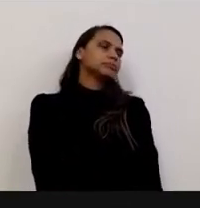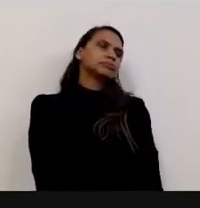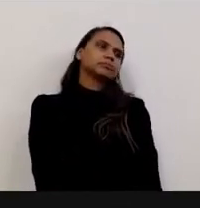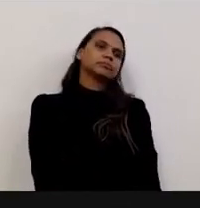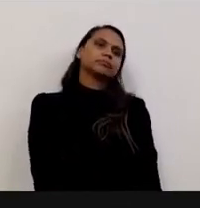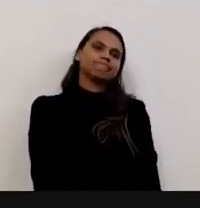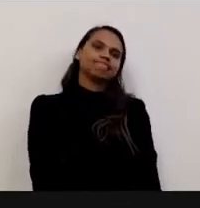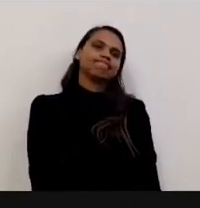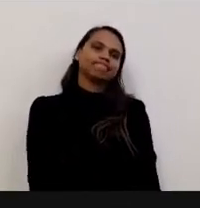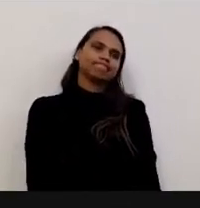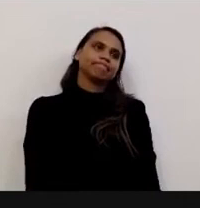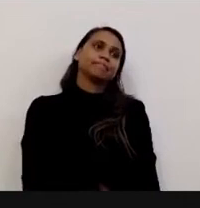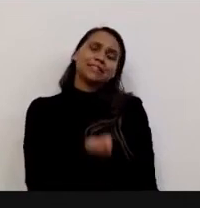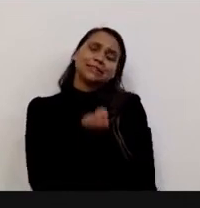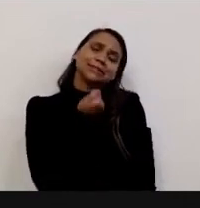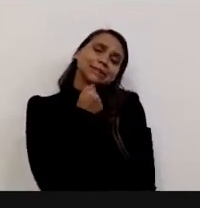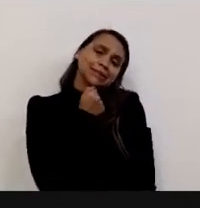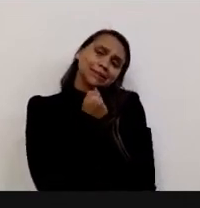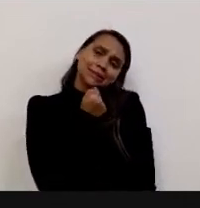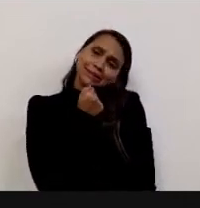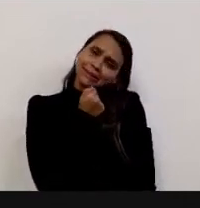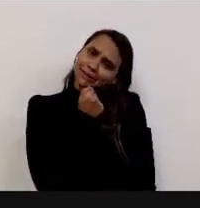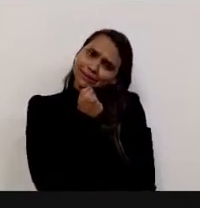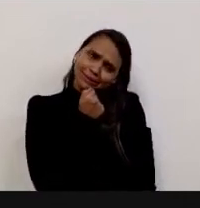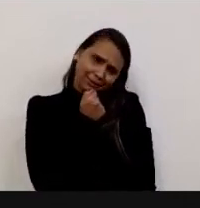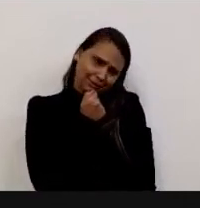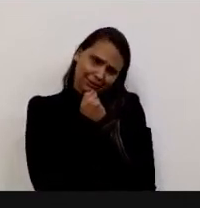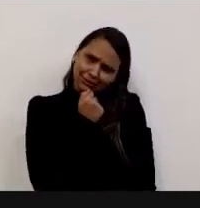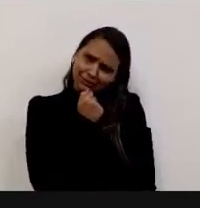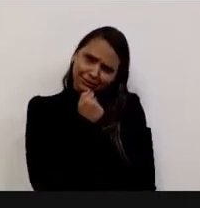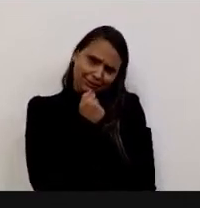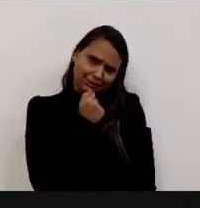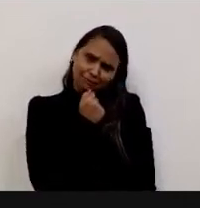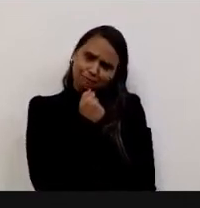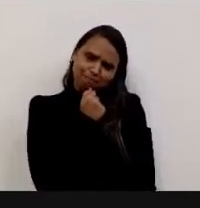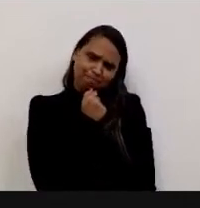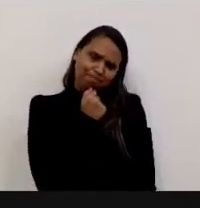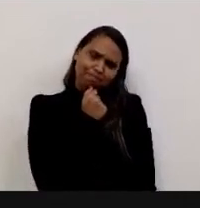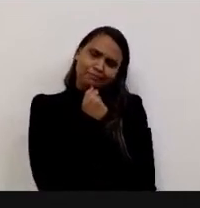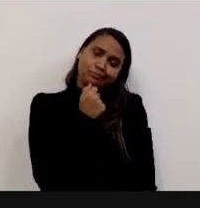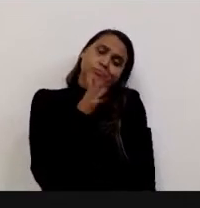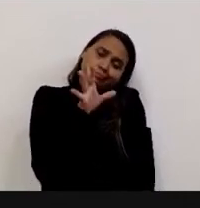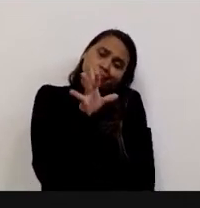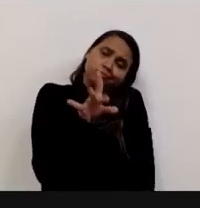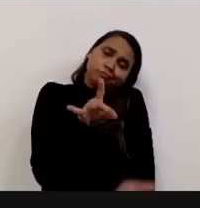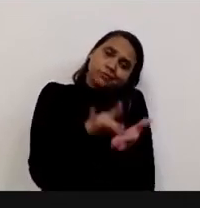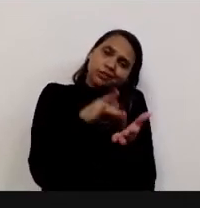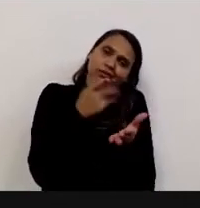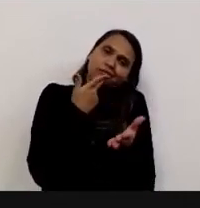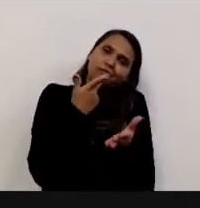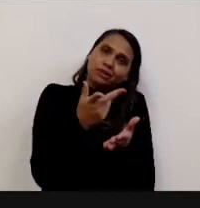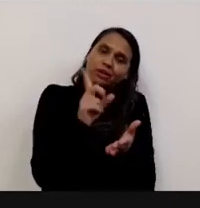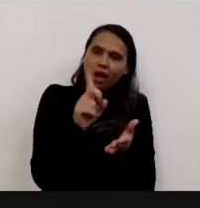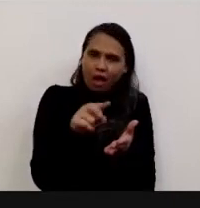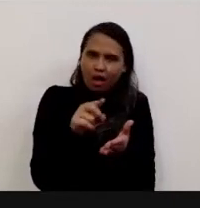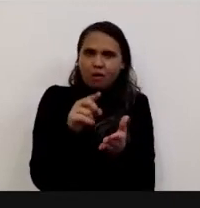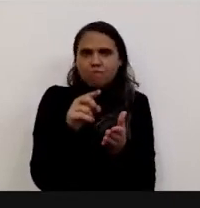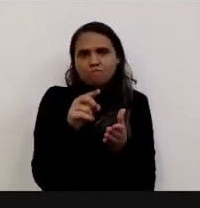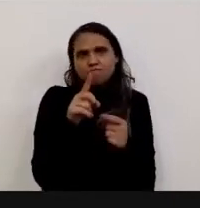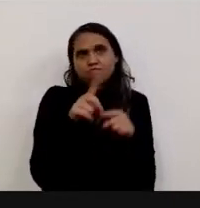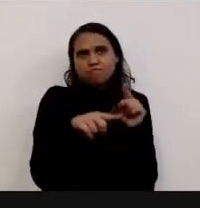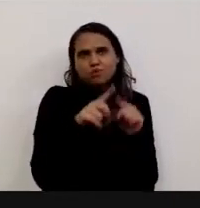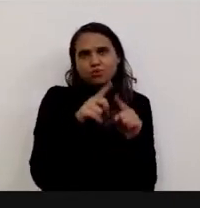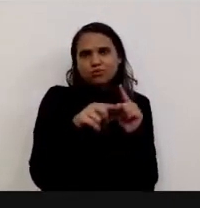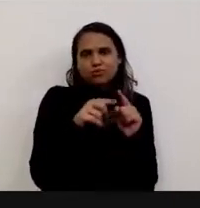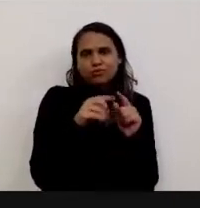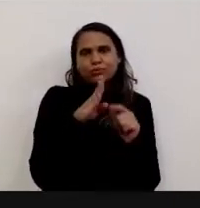Por enquanto, não. Por enquanto, a gente não tem essa pretensão, não. Na verdade, como eu falei, foi um subproduto, né? A gente